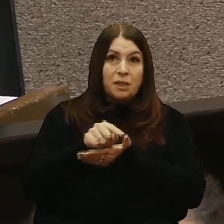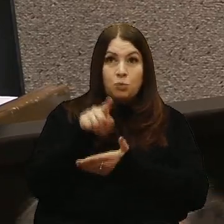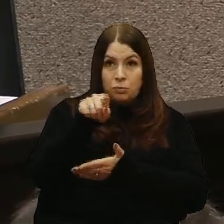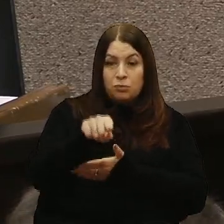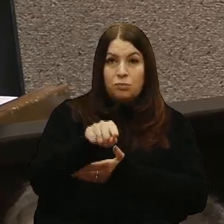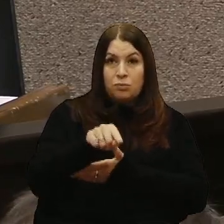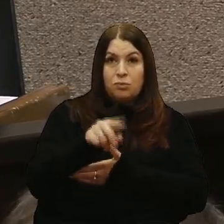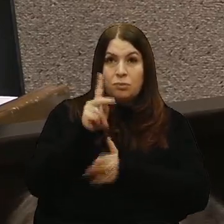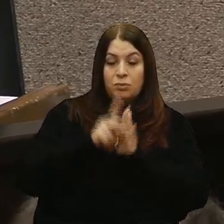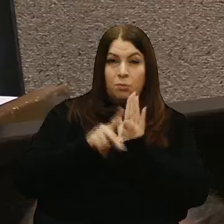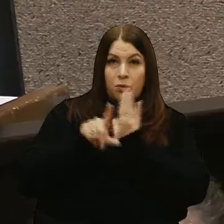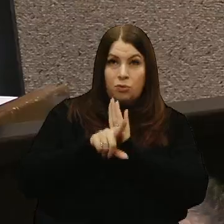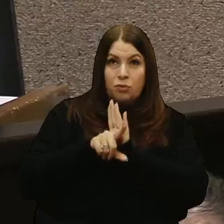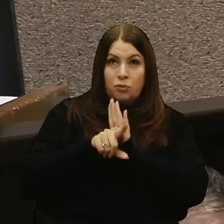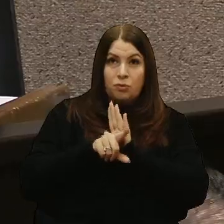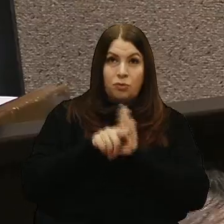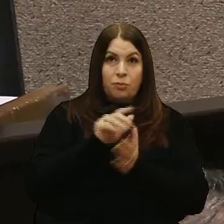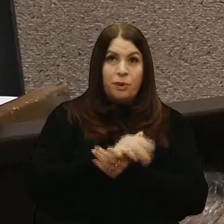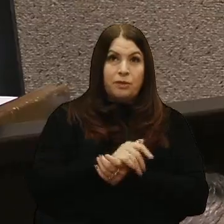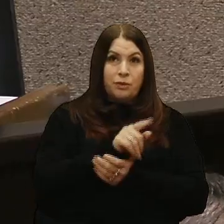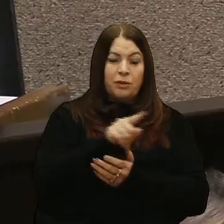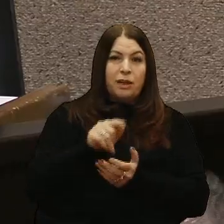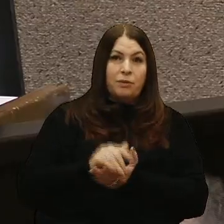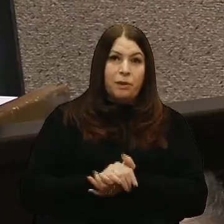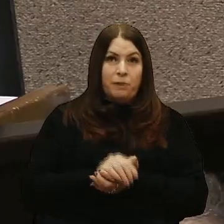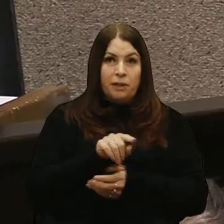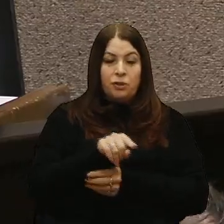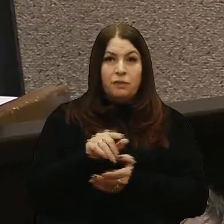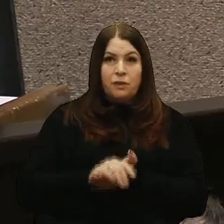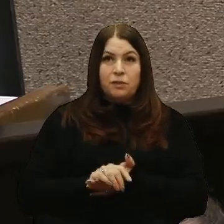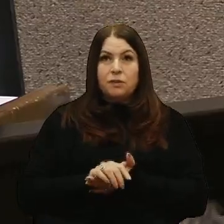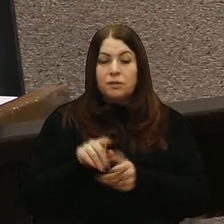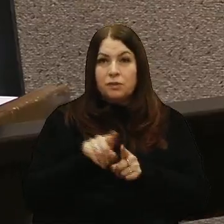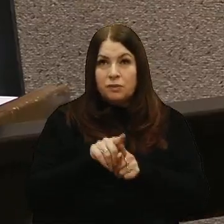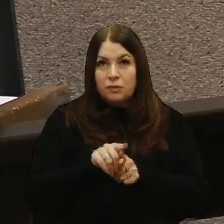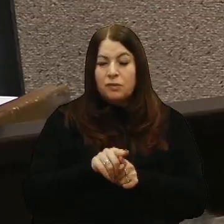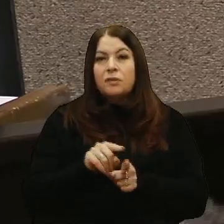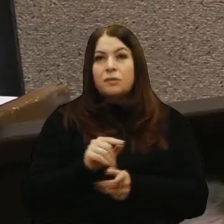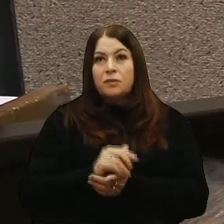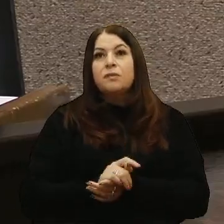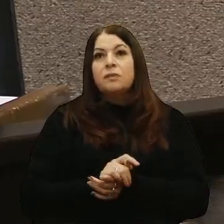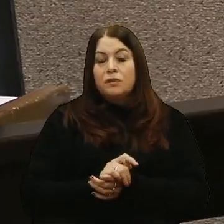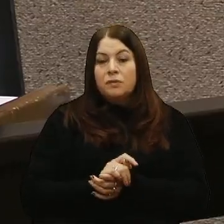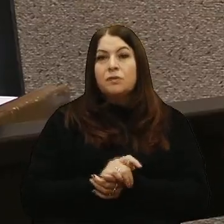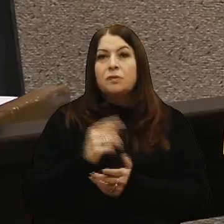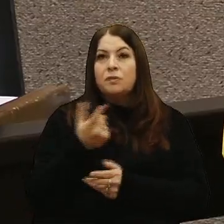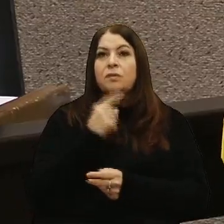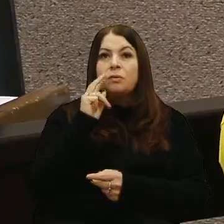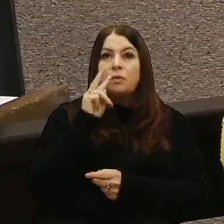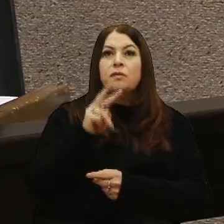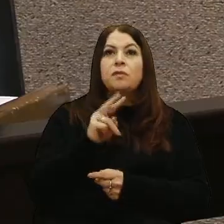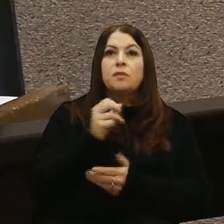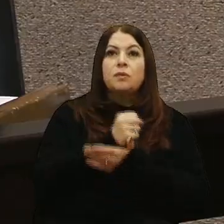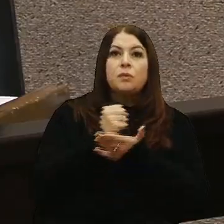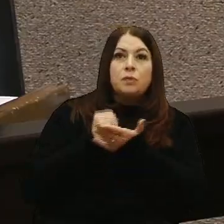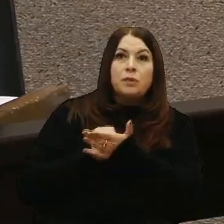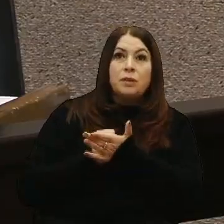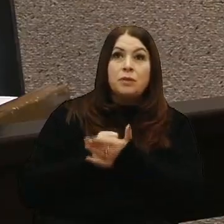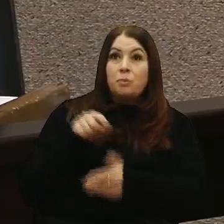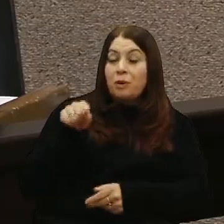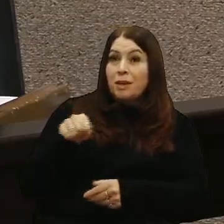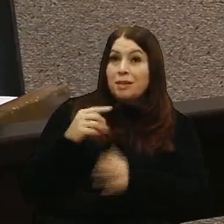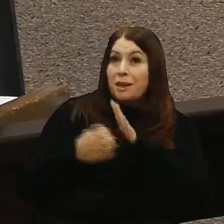esse seu projeto vem né, como um início, um pontapé inicial para que seja revisto essa questão do contrato, porque a RecPay já